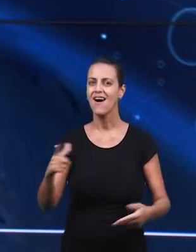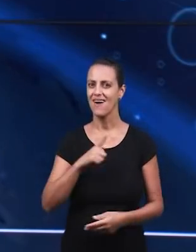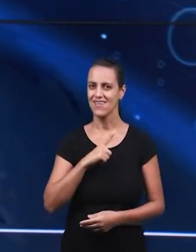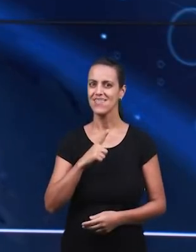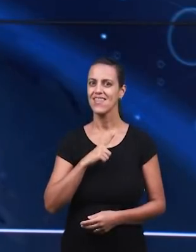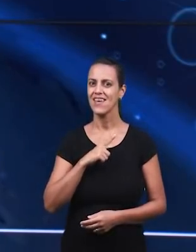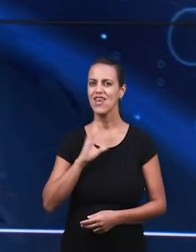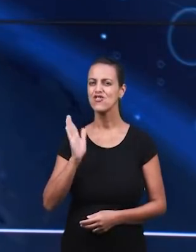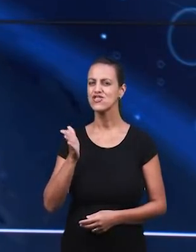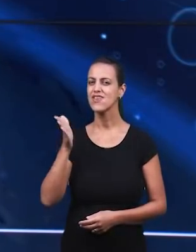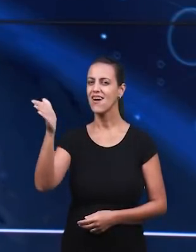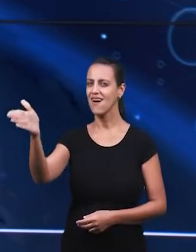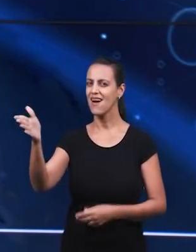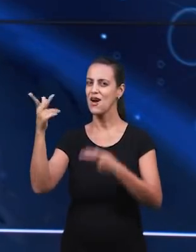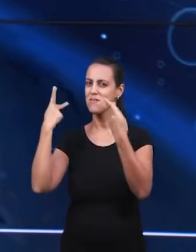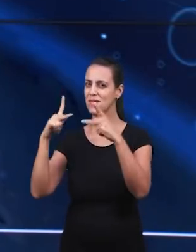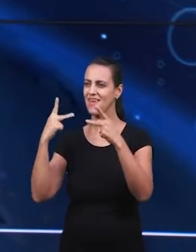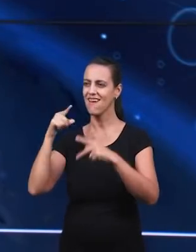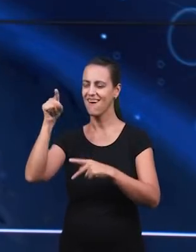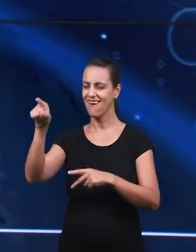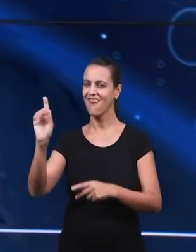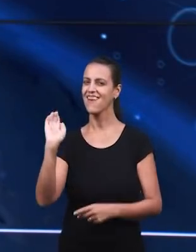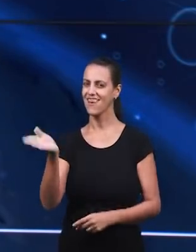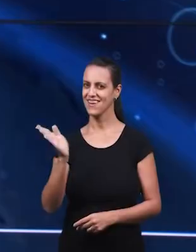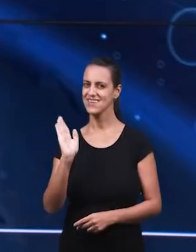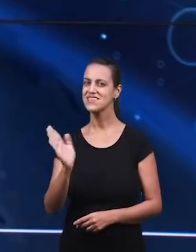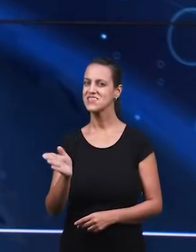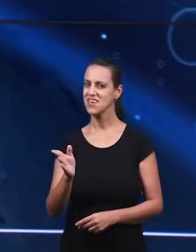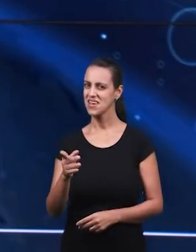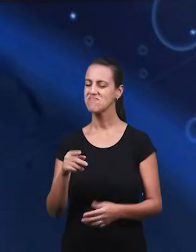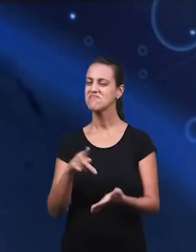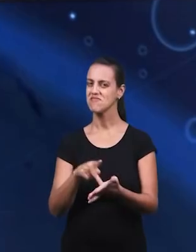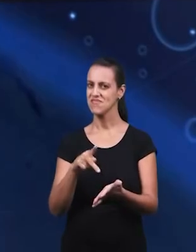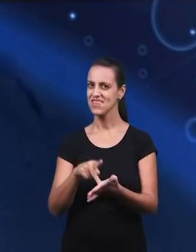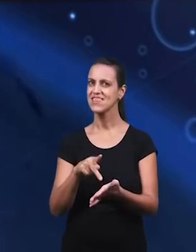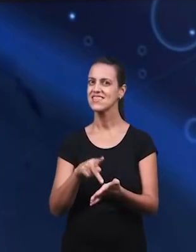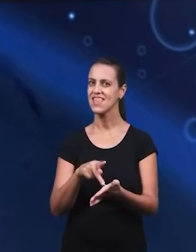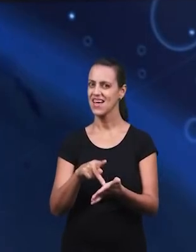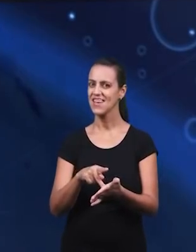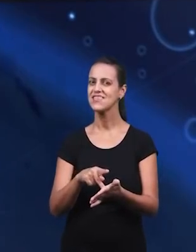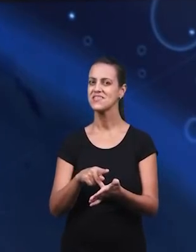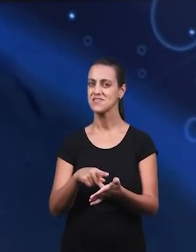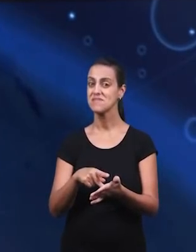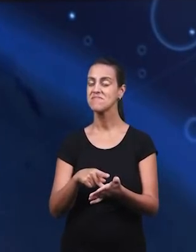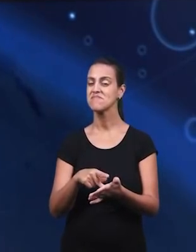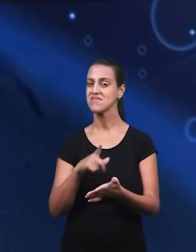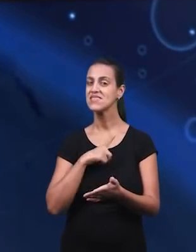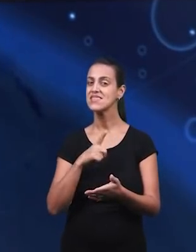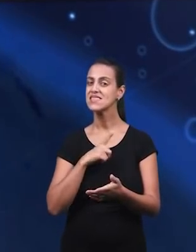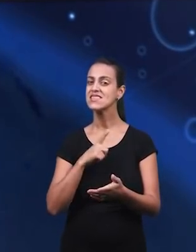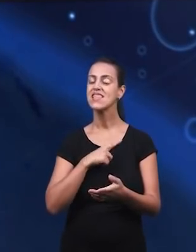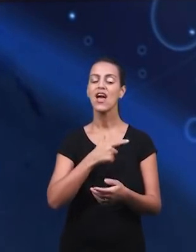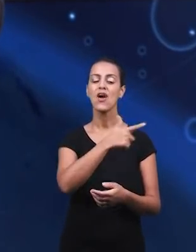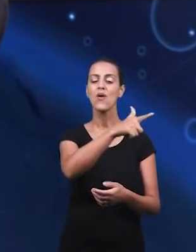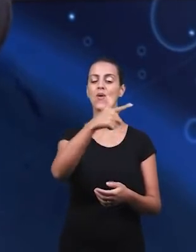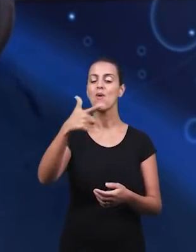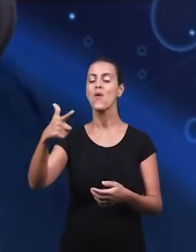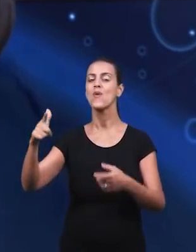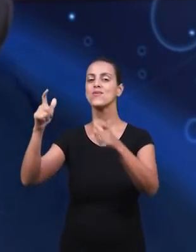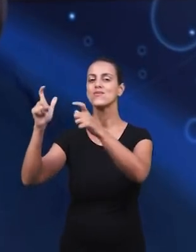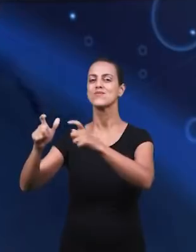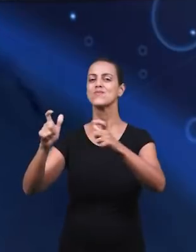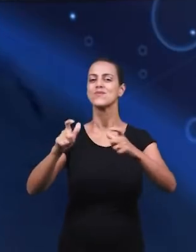de pregar nessa igreja e estou vendo que realmente tem muita terra para ser possuída, como na expressão citada pelo